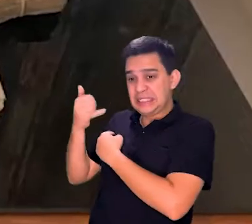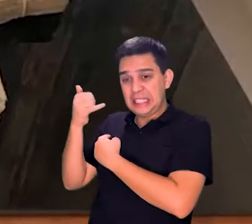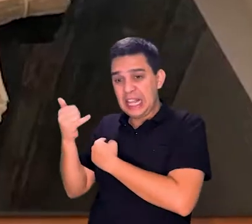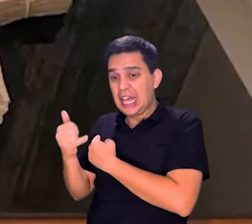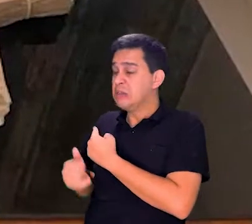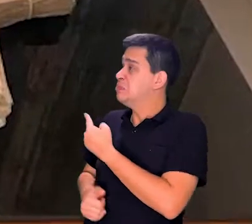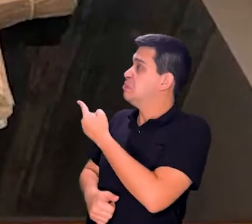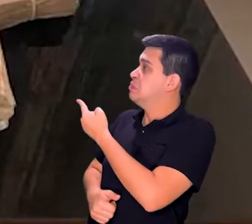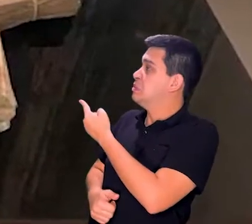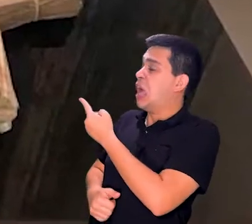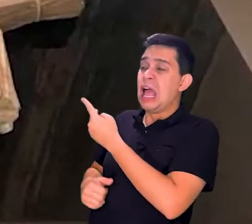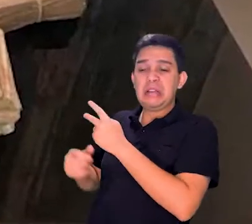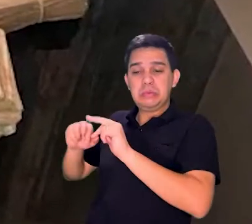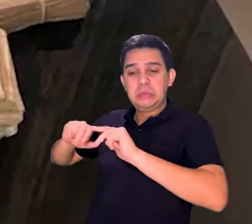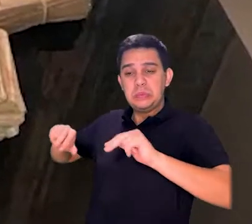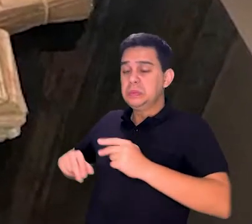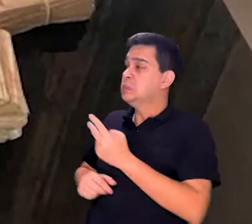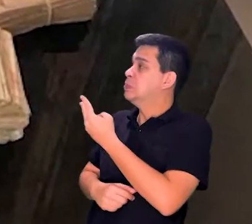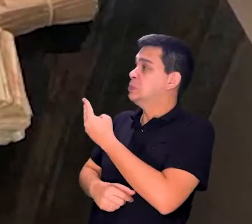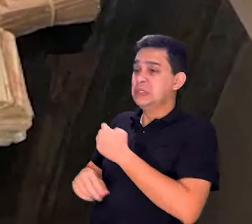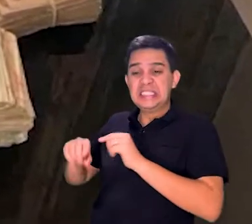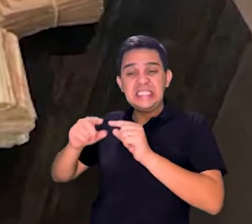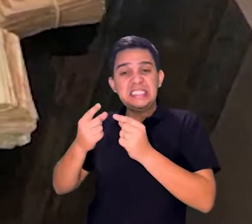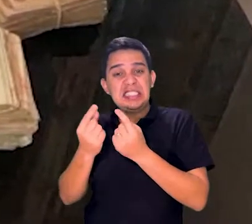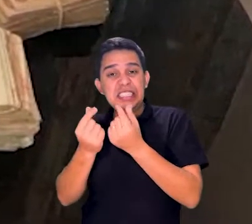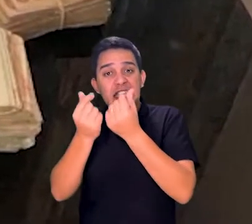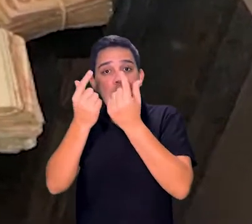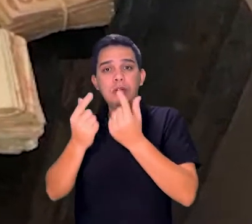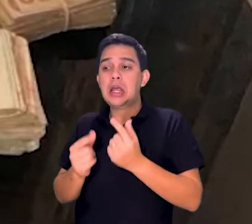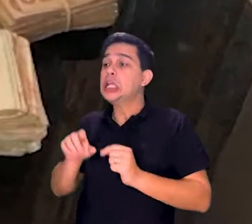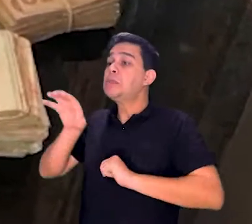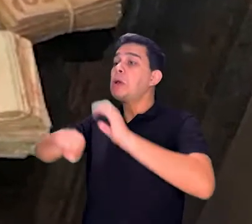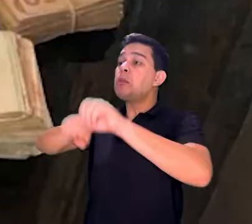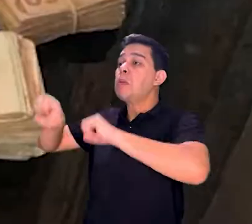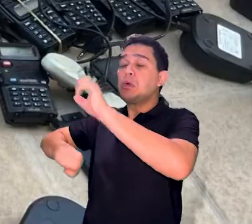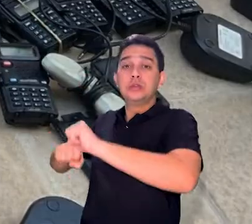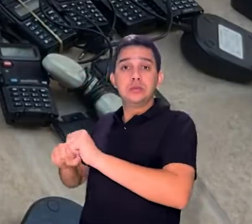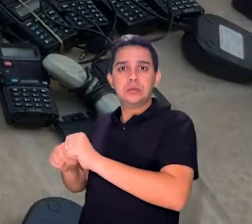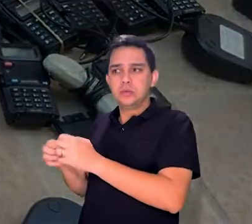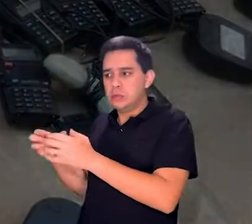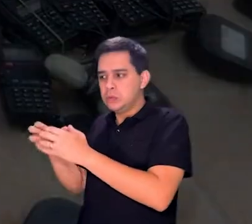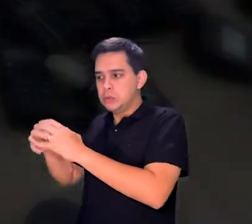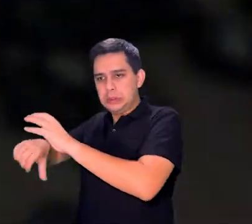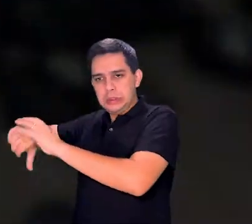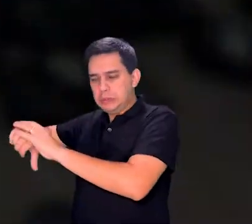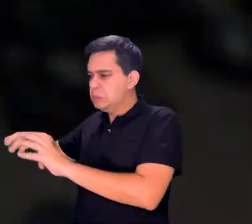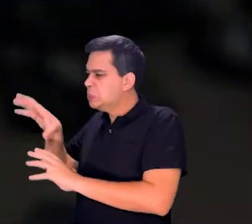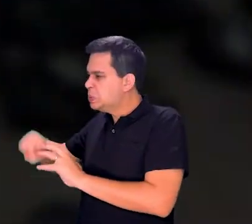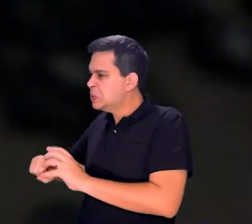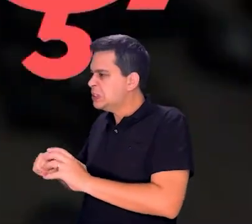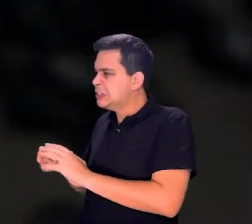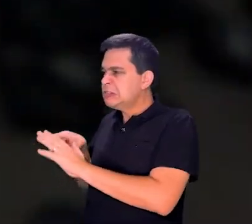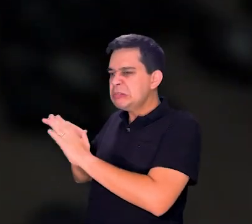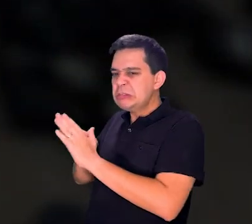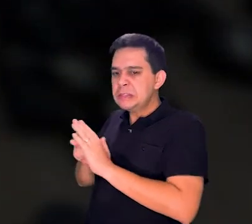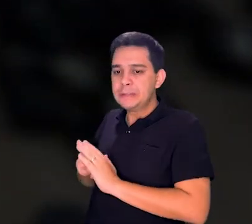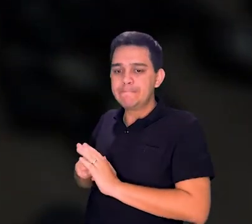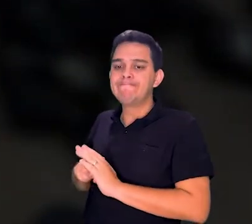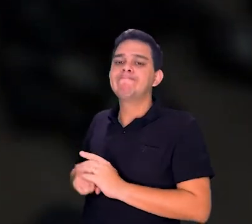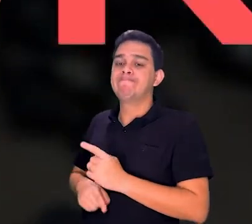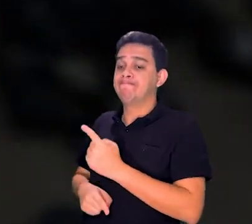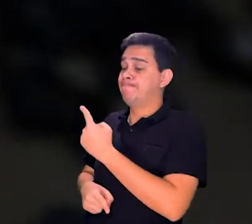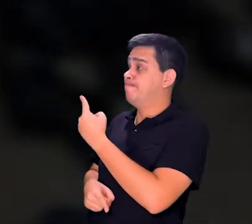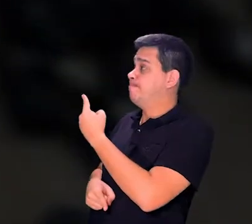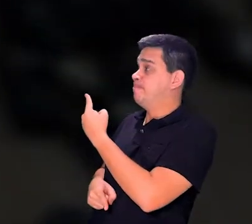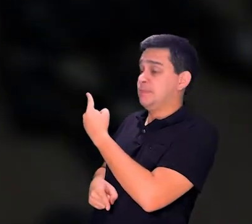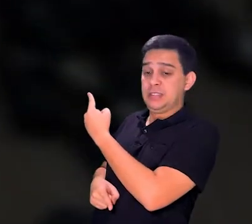em espécie, os quais teriam sido apropriados por eles em comunidades. Os policiais são acusados pelos crimes de